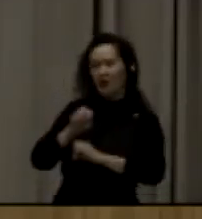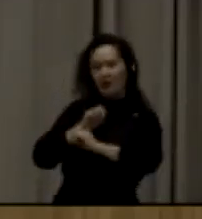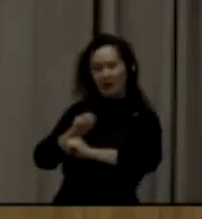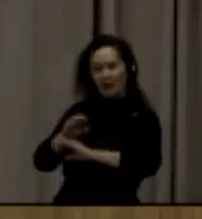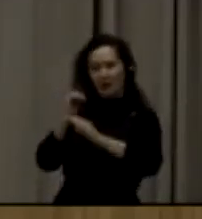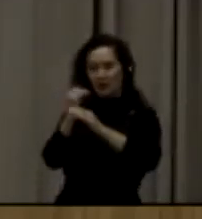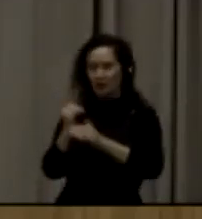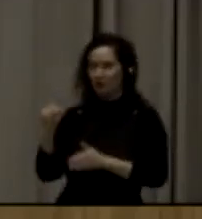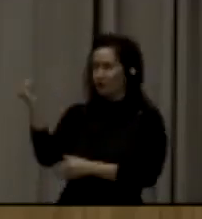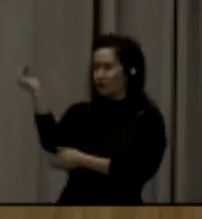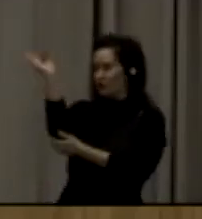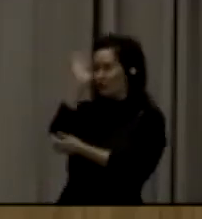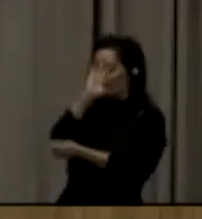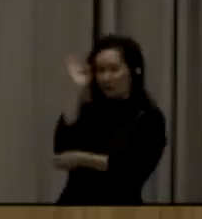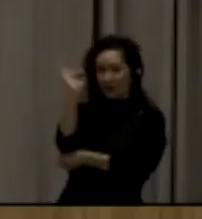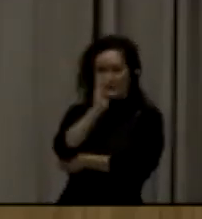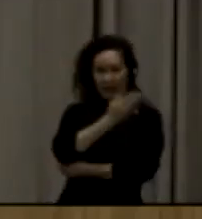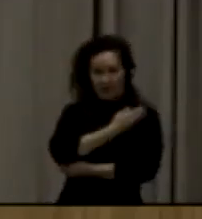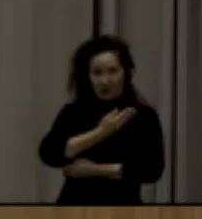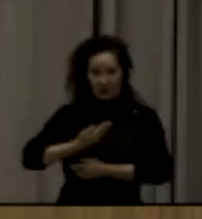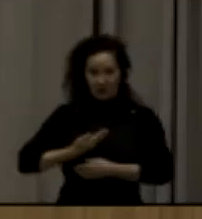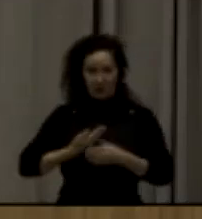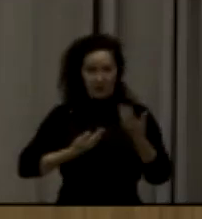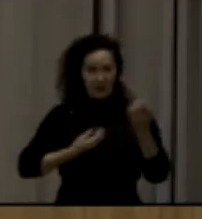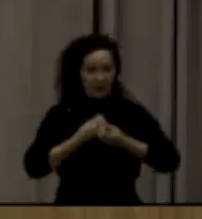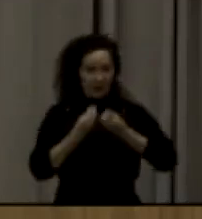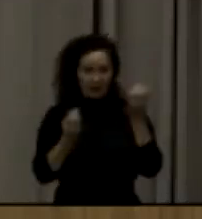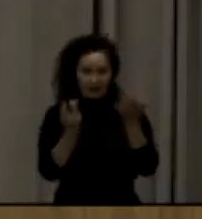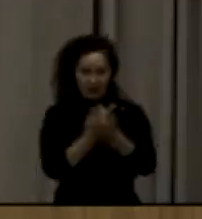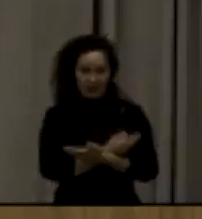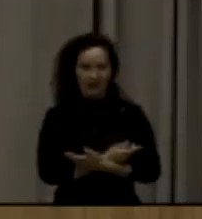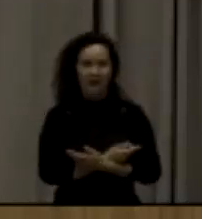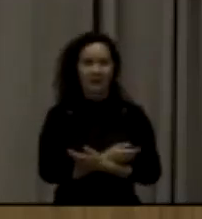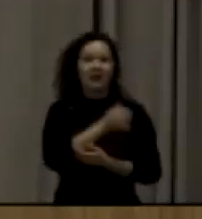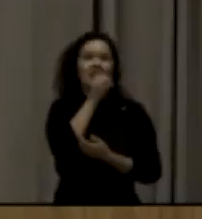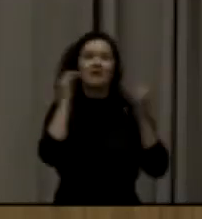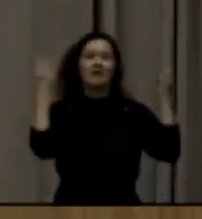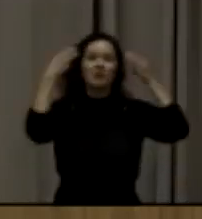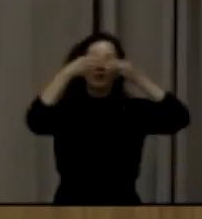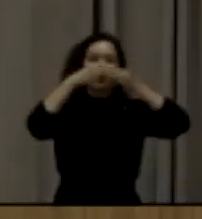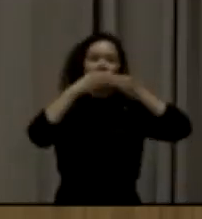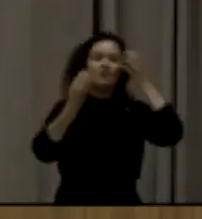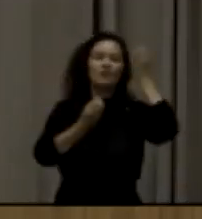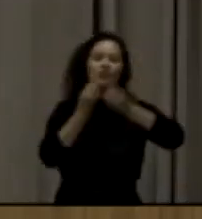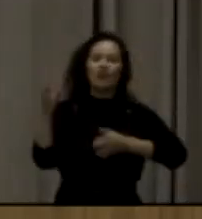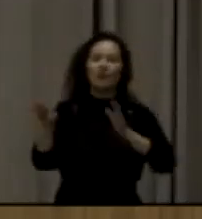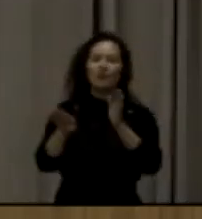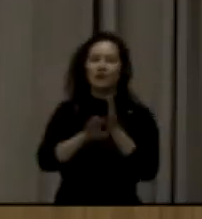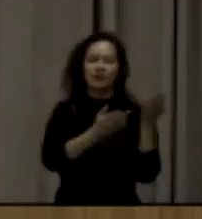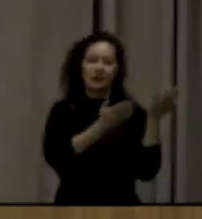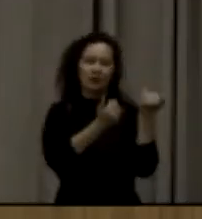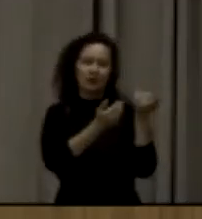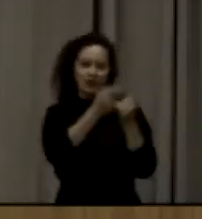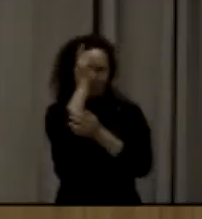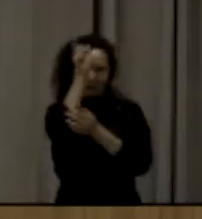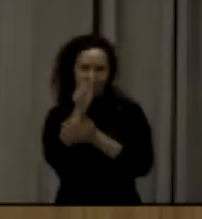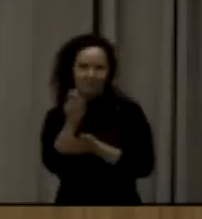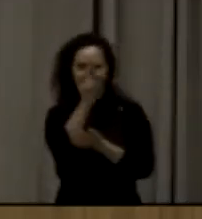educação superior, o estado em que chega, pelo menos no caso do México, na nossa universidade,